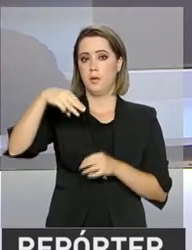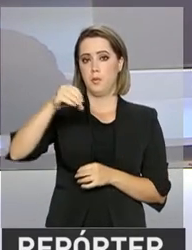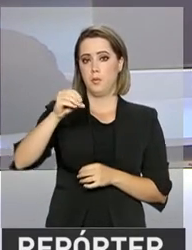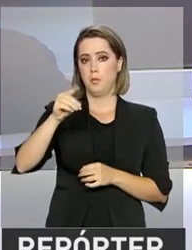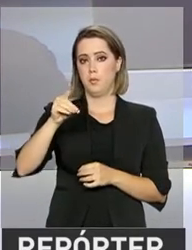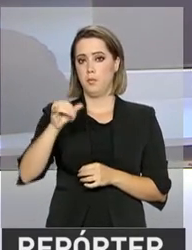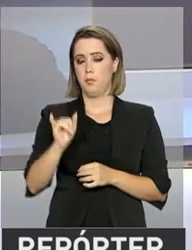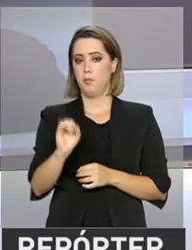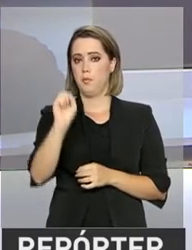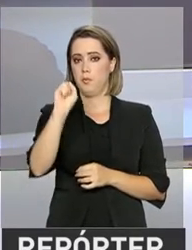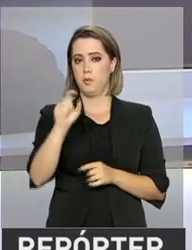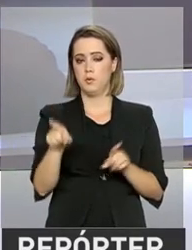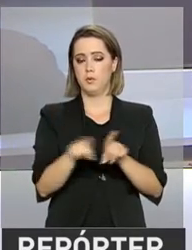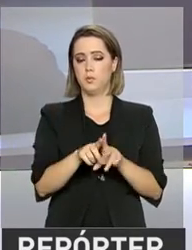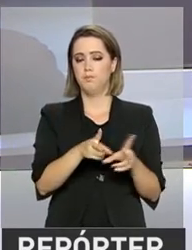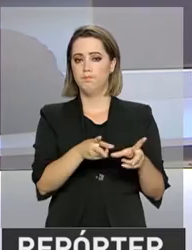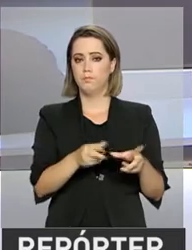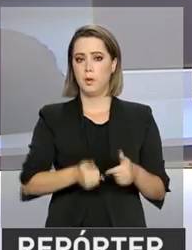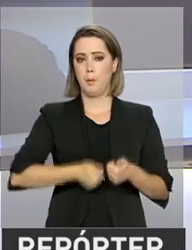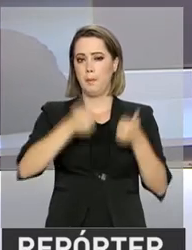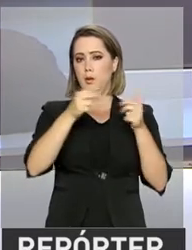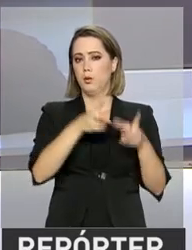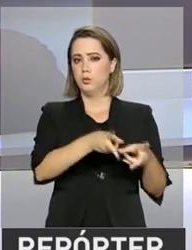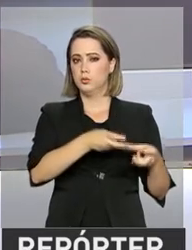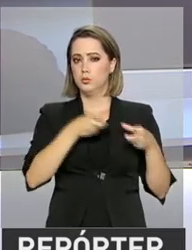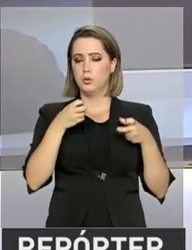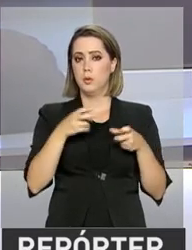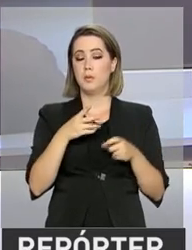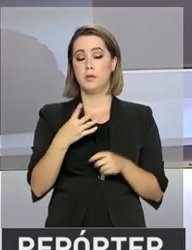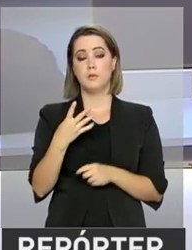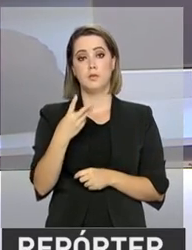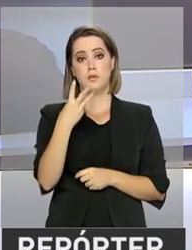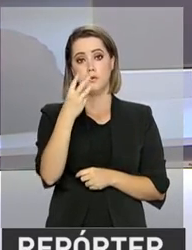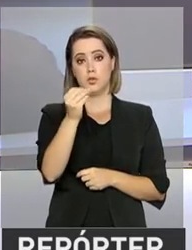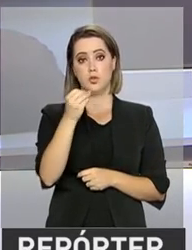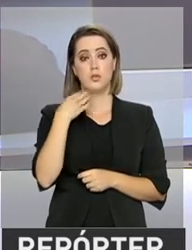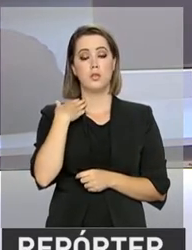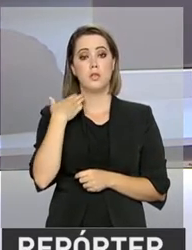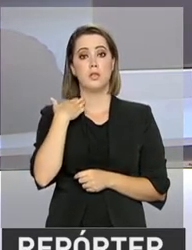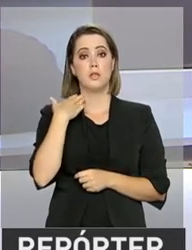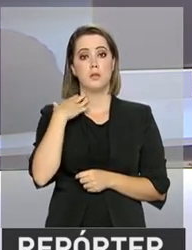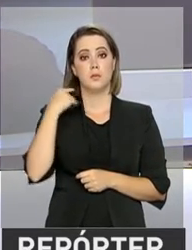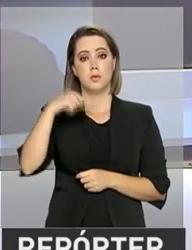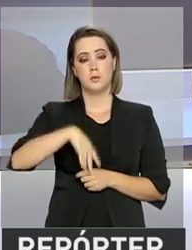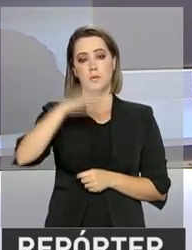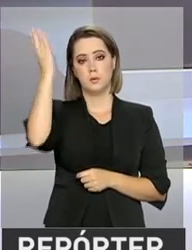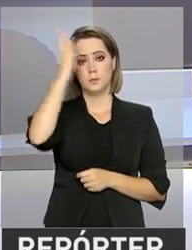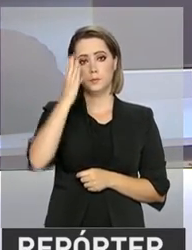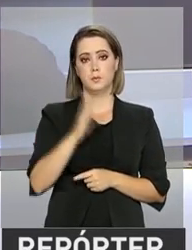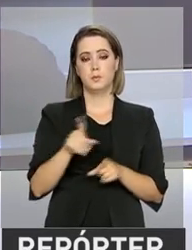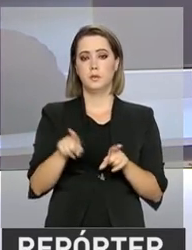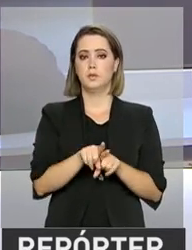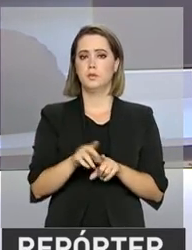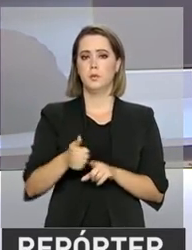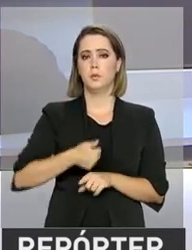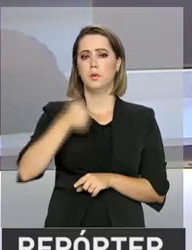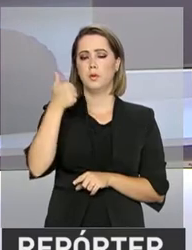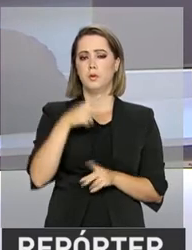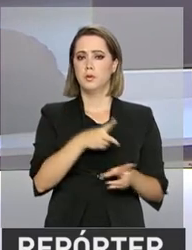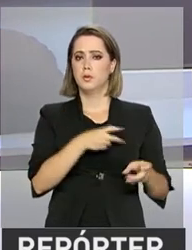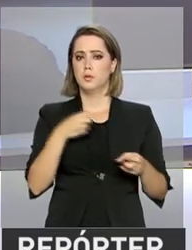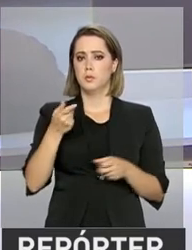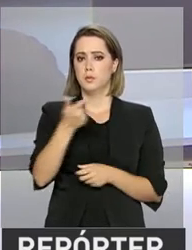crédito de 30 bancos aqui no brasil passando de negativa para estável a decisão melhora também a percepção dos investidores